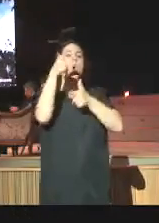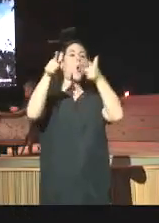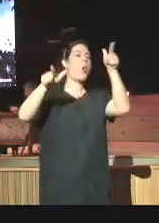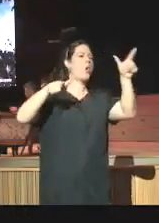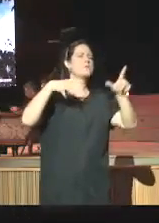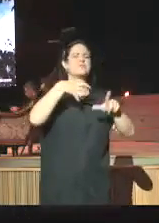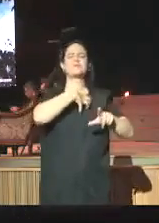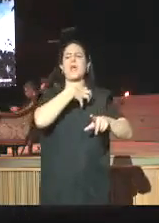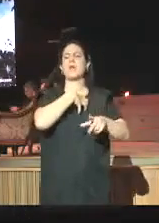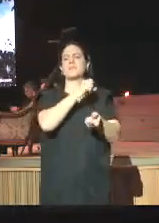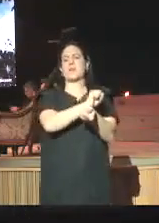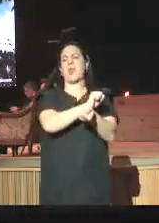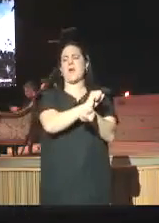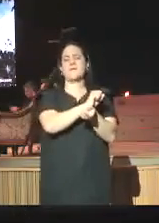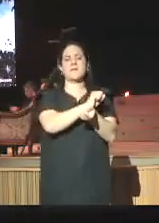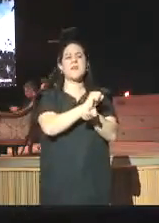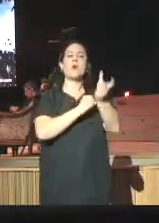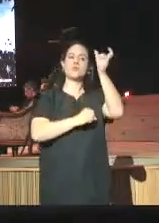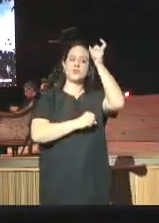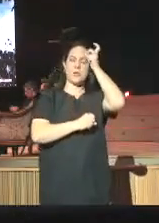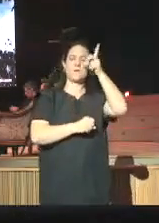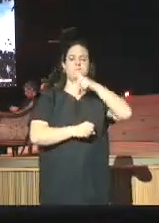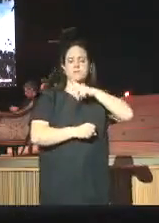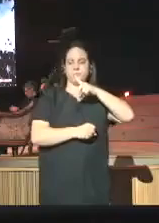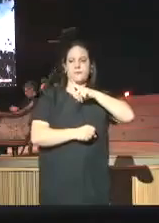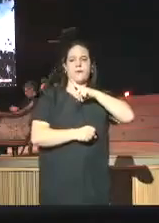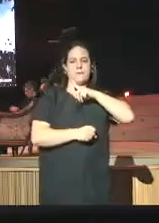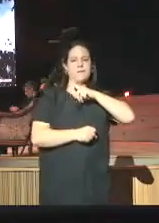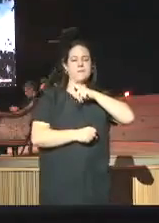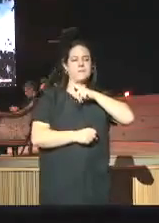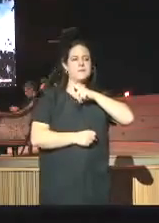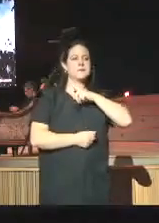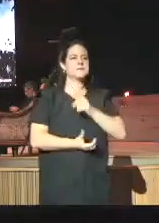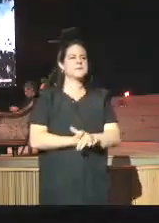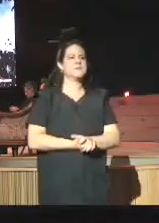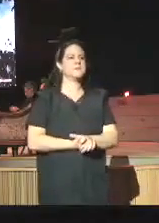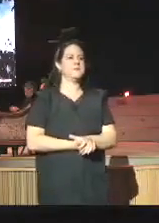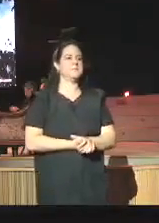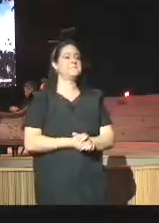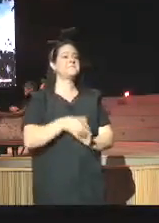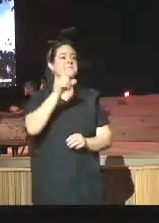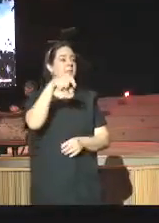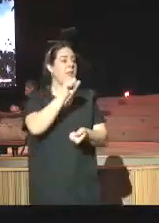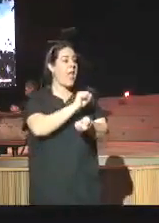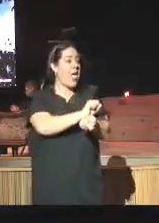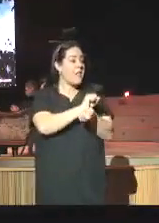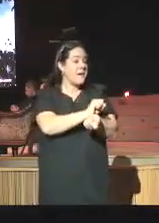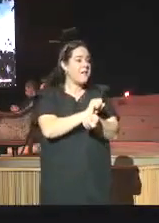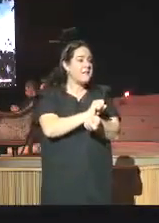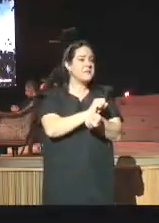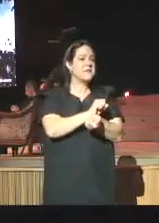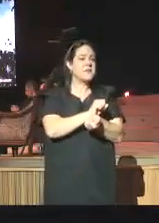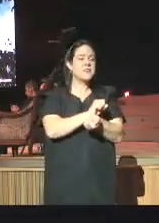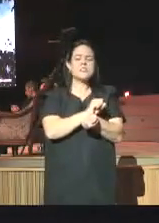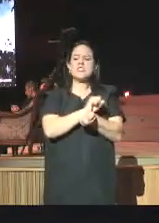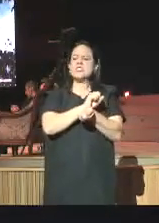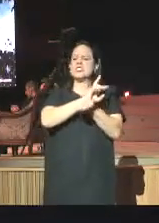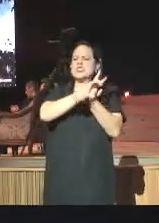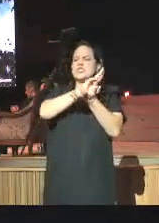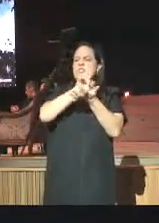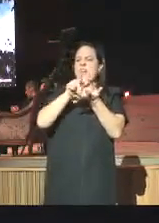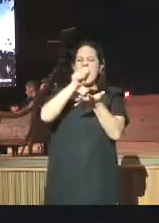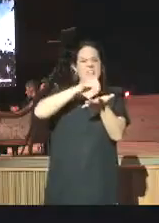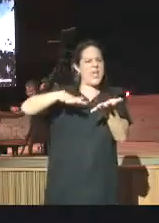escravidão que o inimigo coloca sobre a nossa vida que é uma escravidão que atua em várias áreas